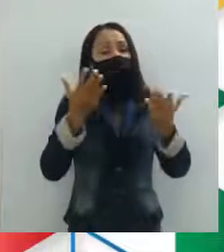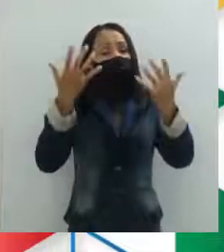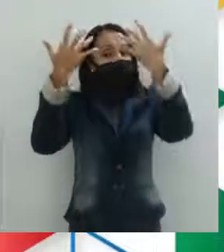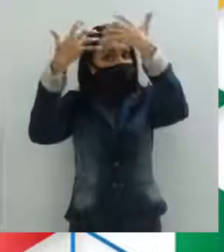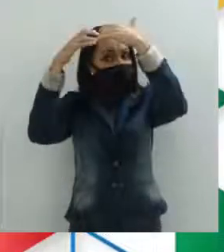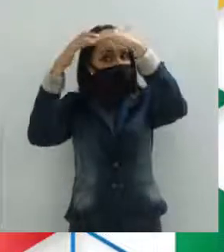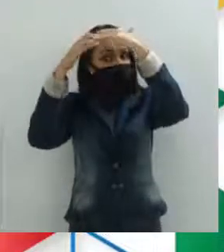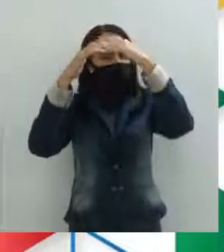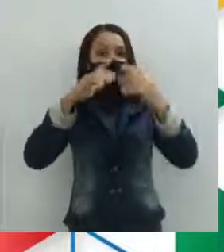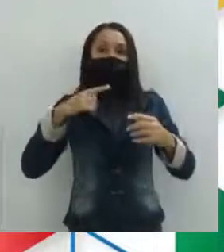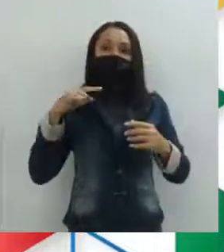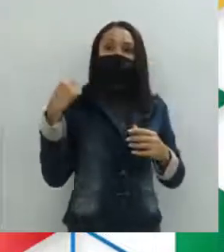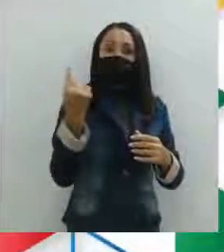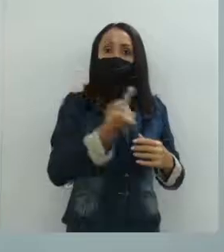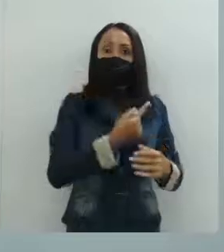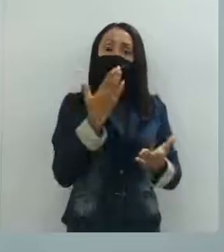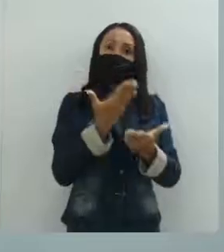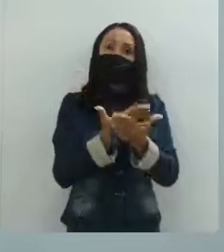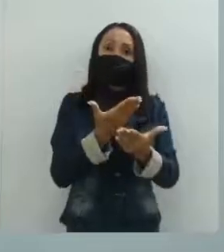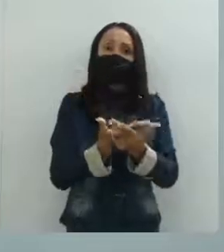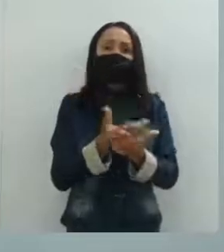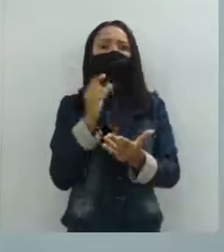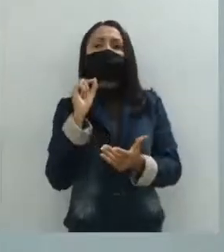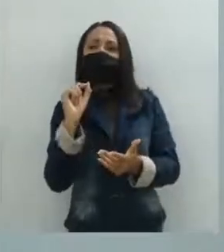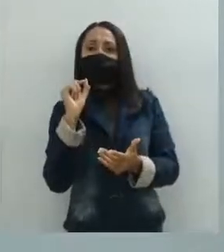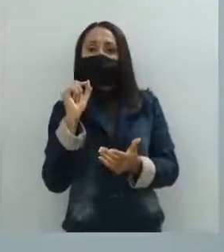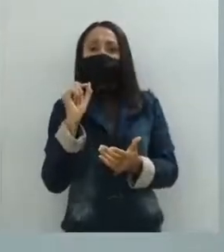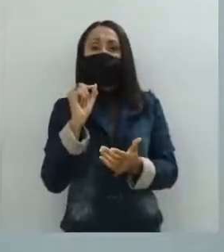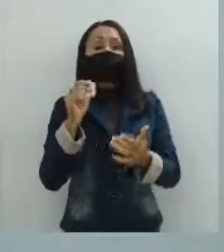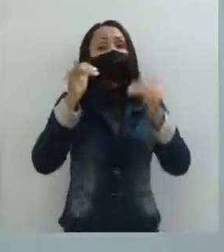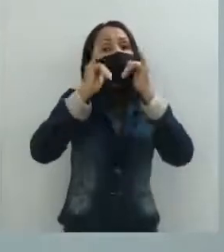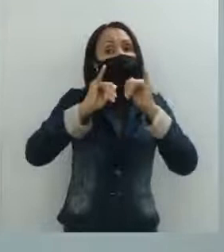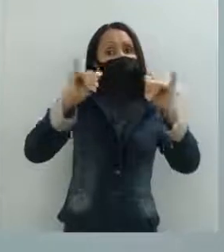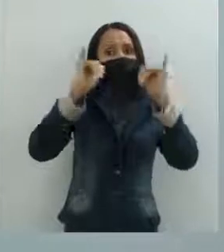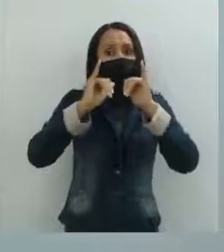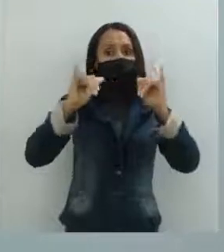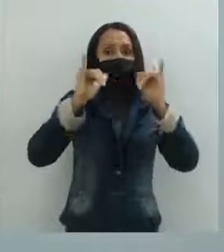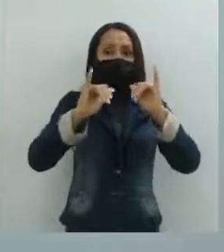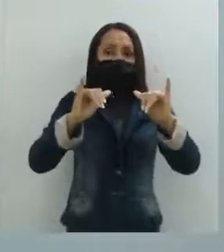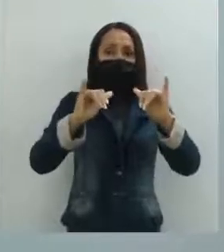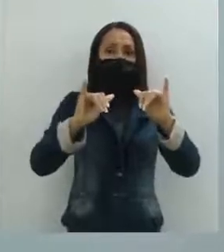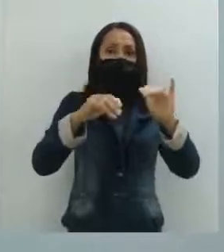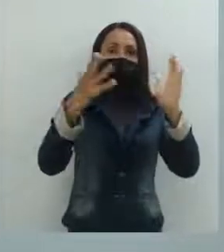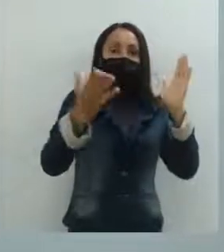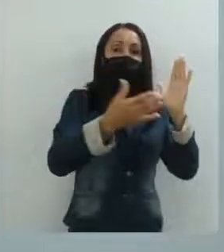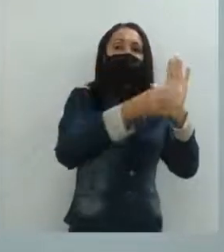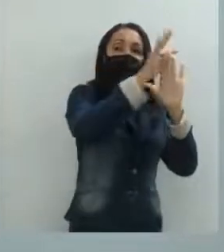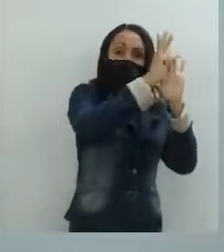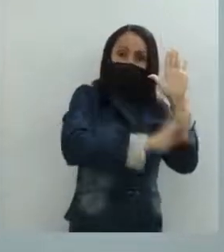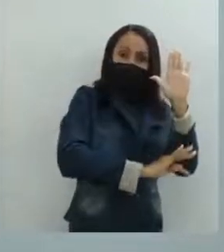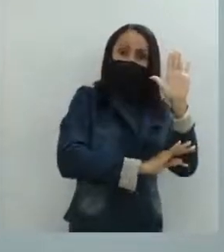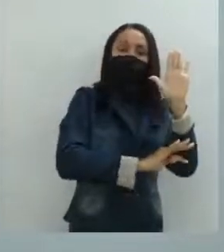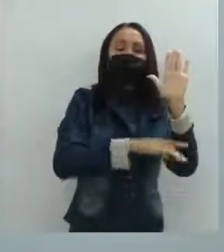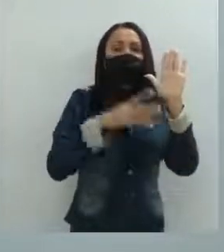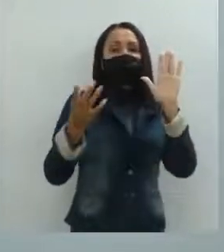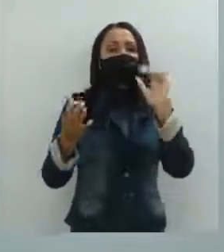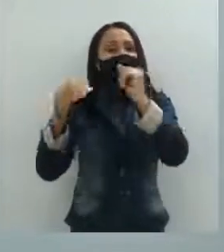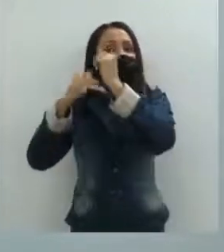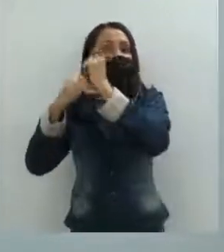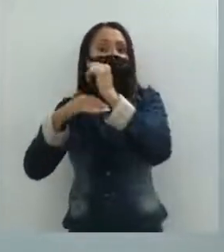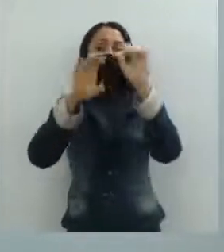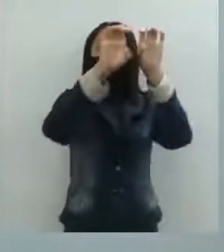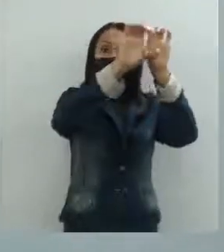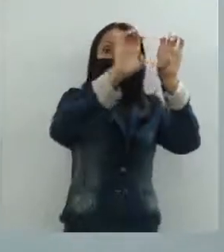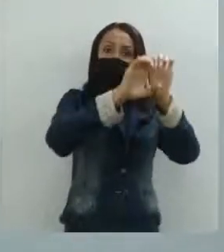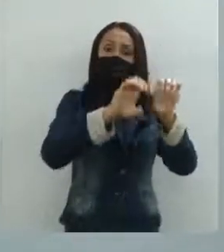reflexão, nós vamos agora estudar o que? As informações explícitas, implícitas do texto, a estrutura